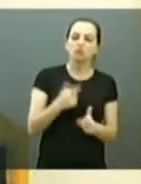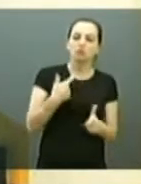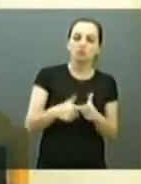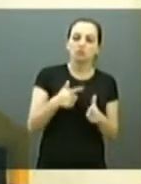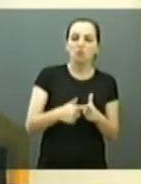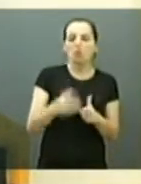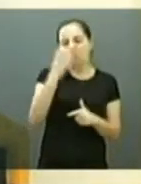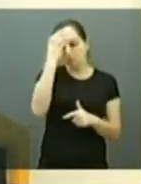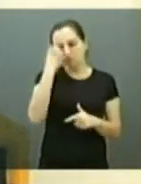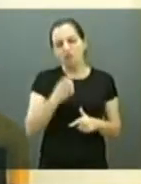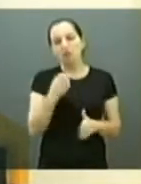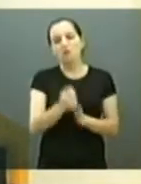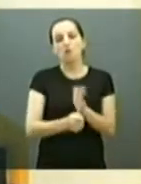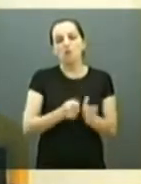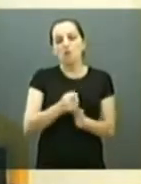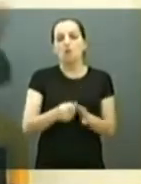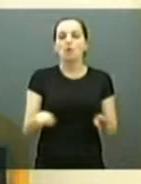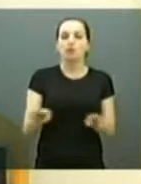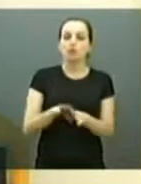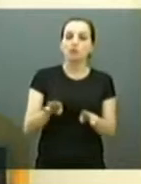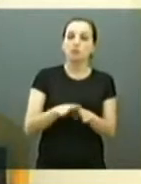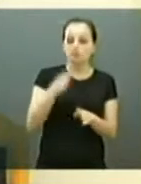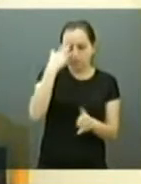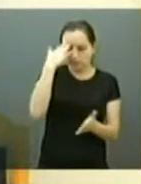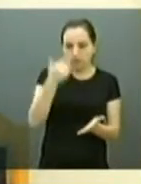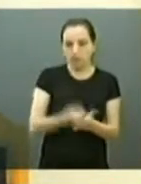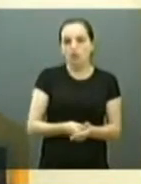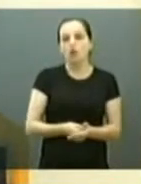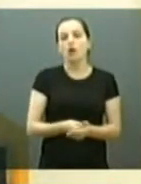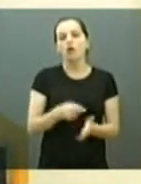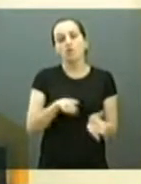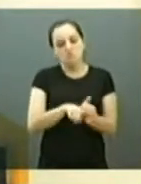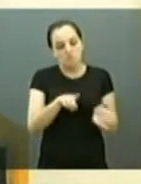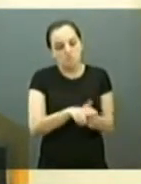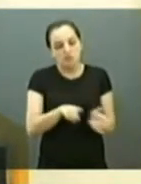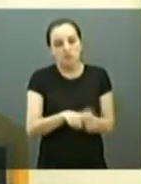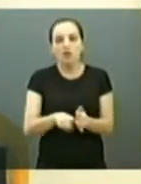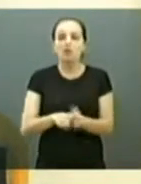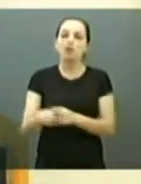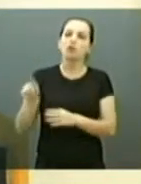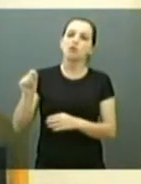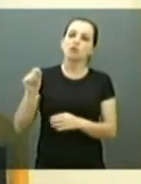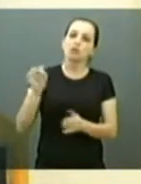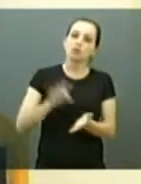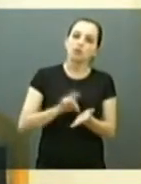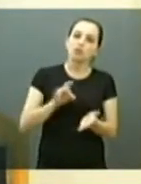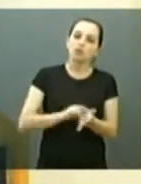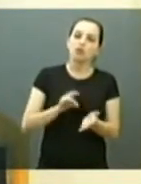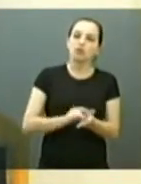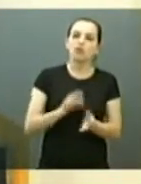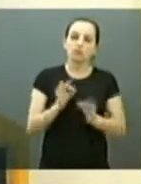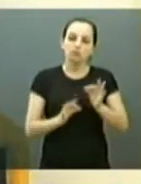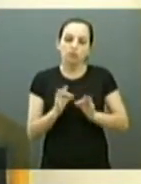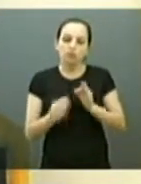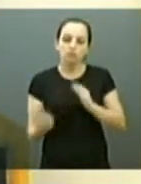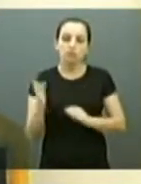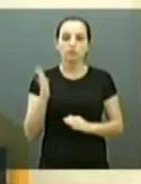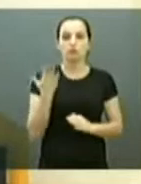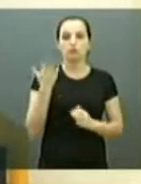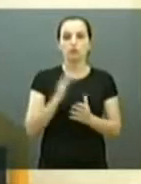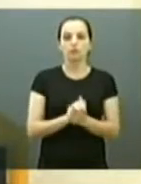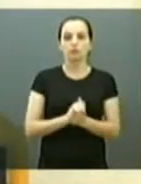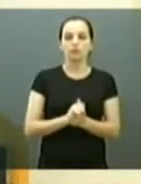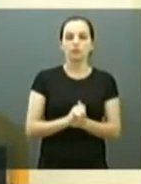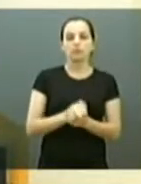Araraquara também, né? E vamos acreditar que vai haver fiscalização e que isso realmente vai funcionar. Bom, saindo das coisas